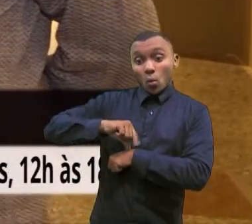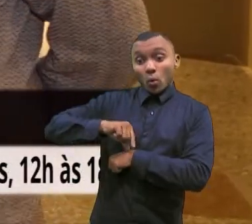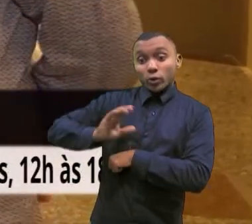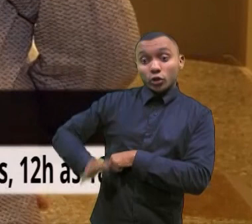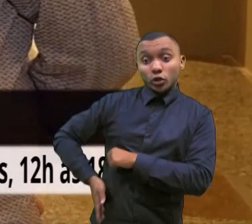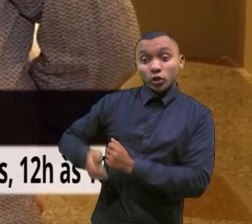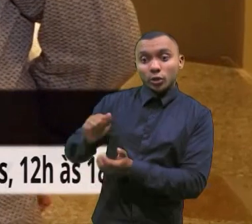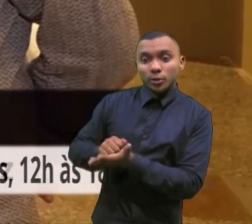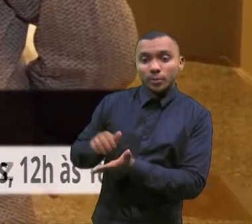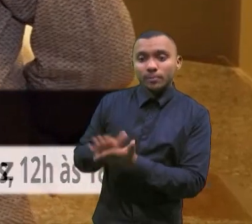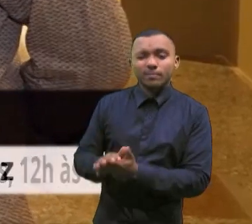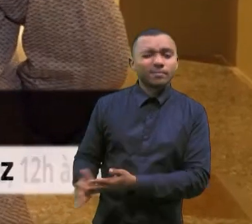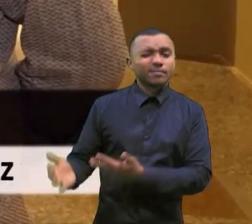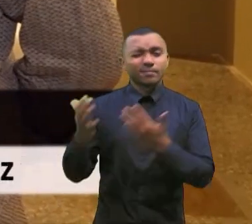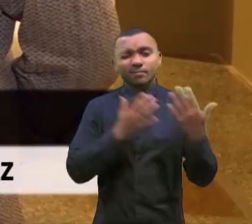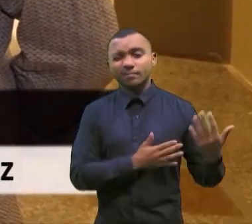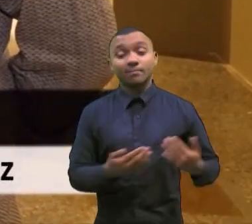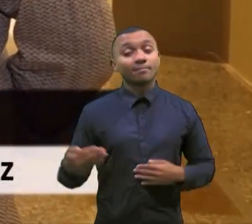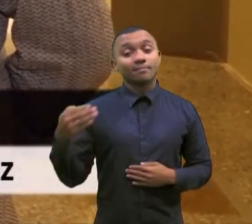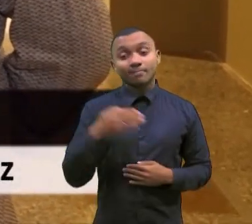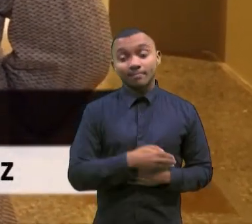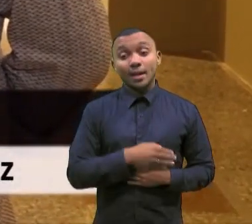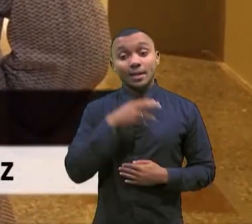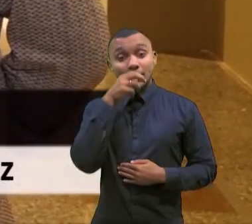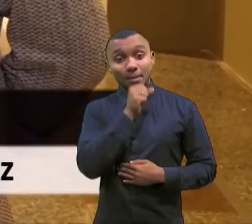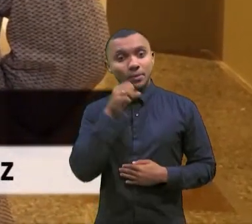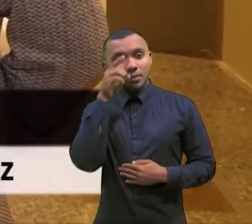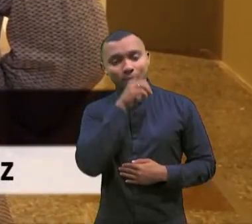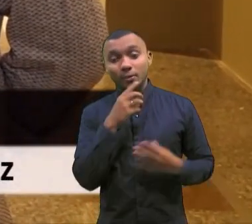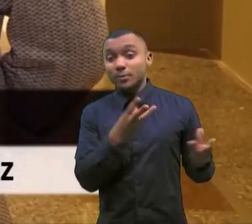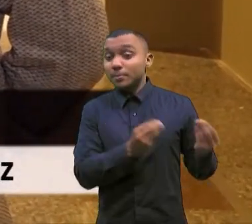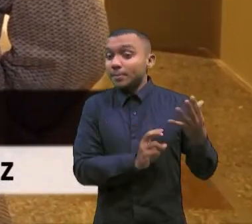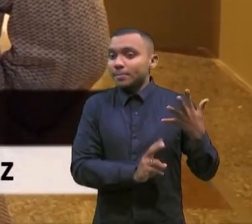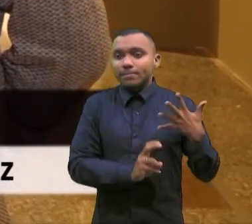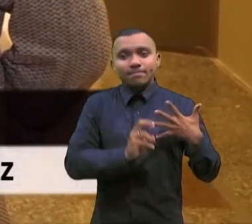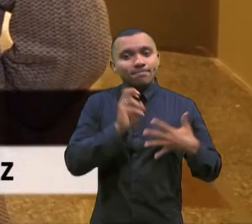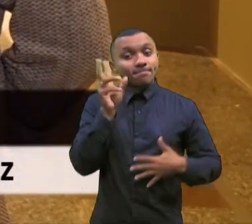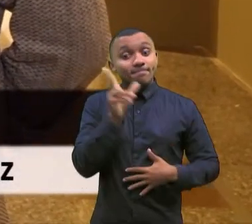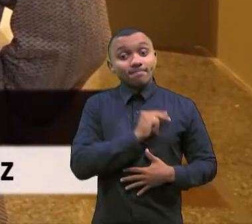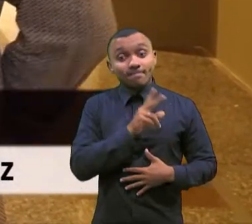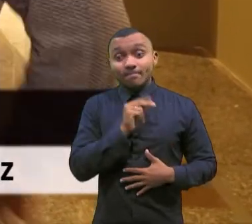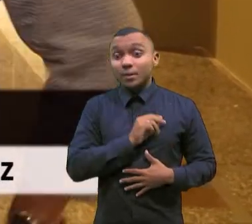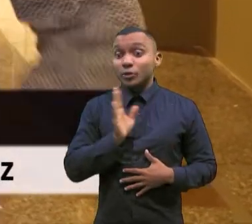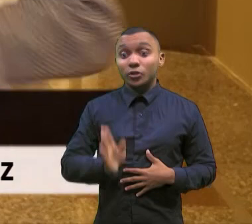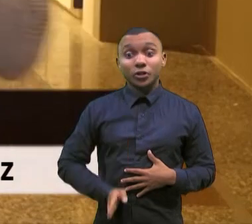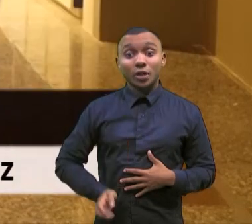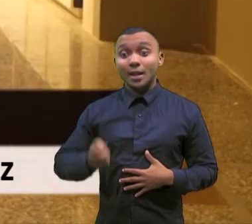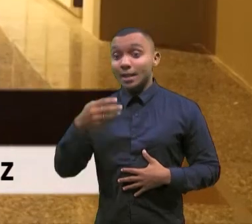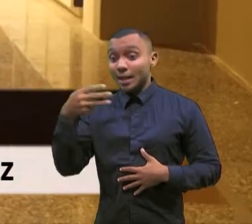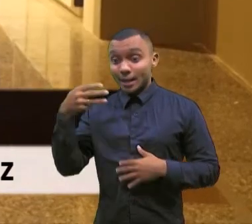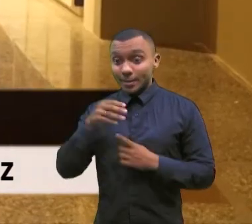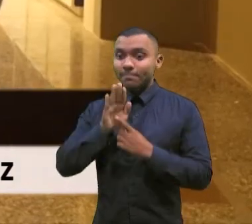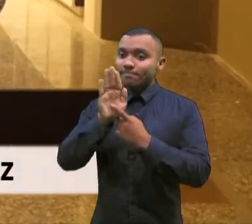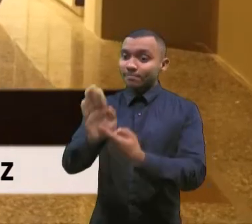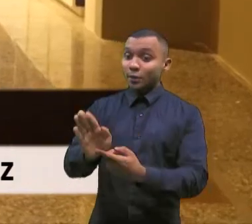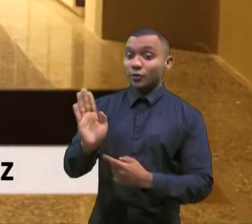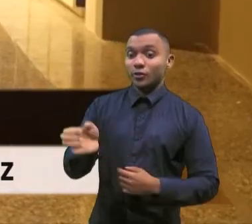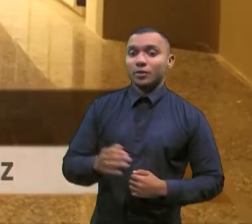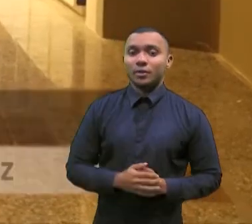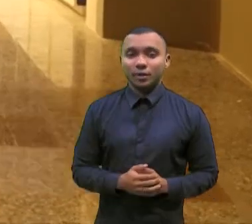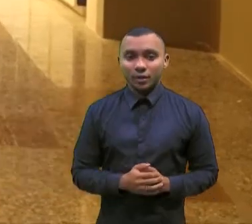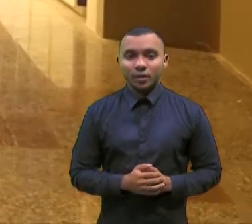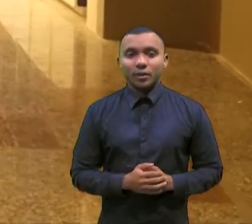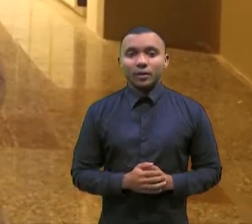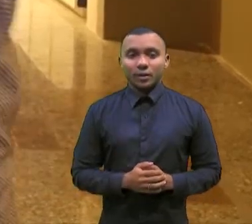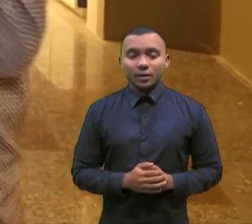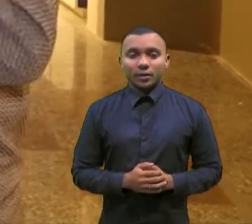tô aparecendo na tela. Venham aqui para a Unifor, final de semana, tem muita coisa. Estamos com três exposições, né? É, tem o Então, Elas, né, que a gente